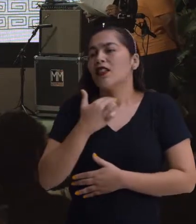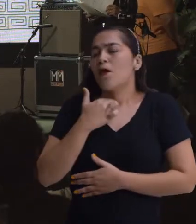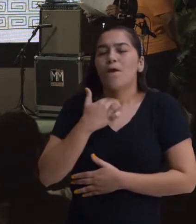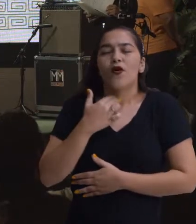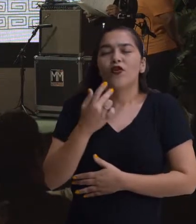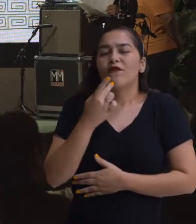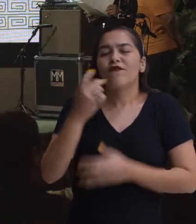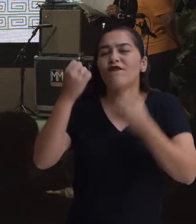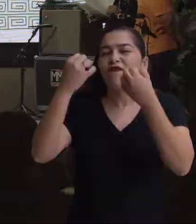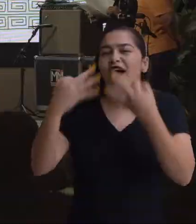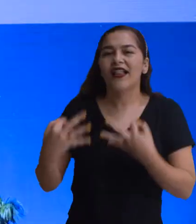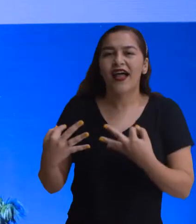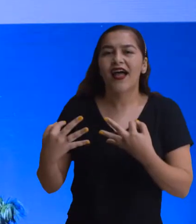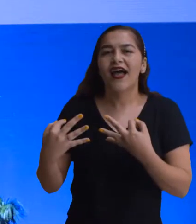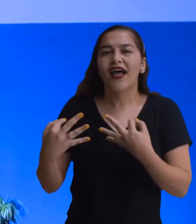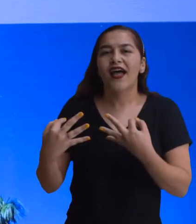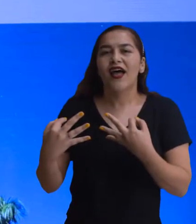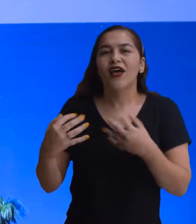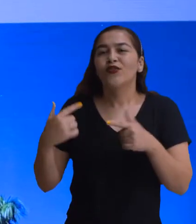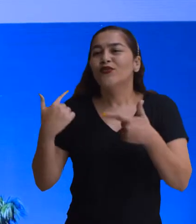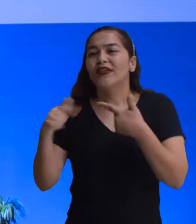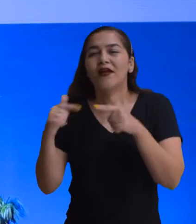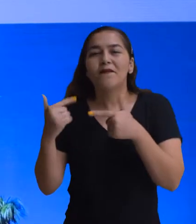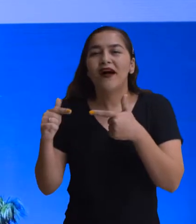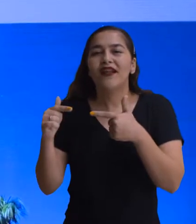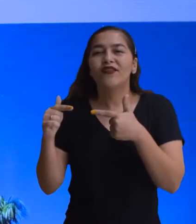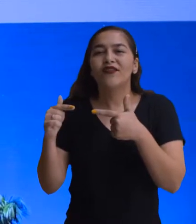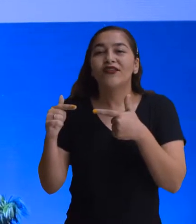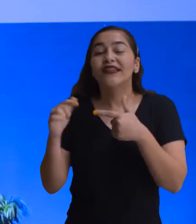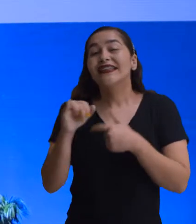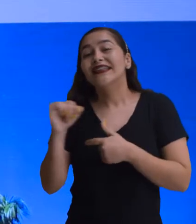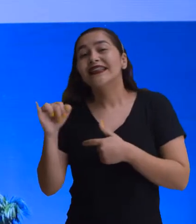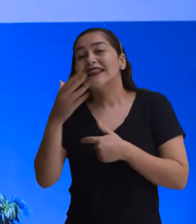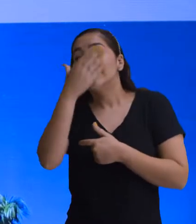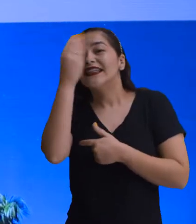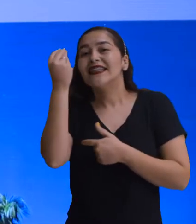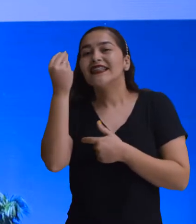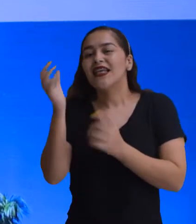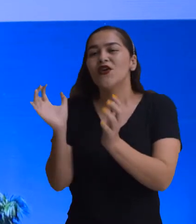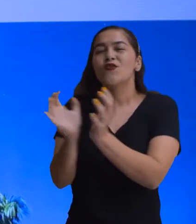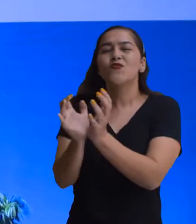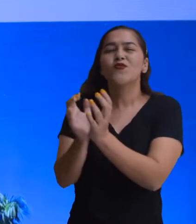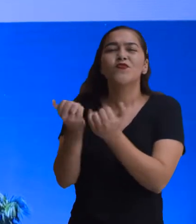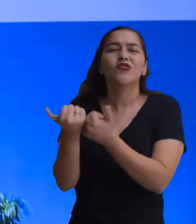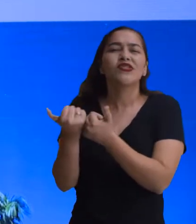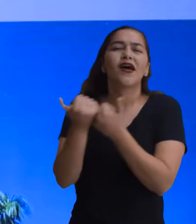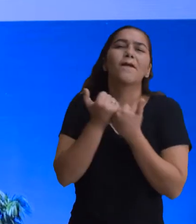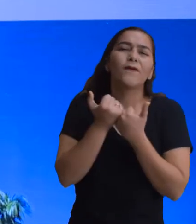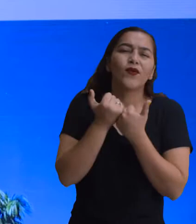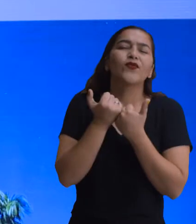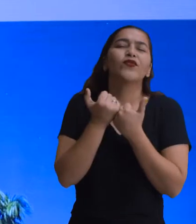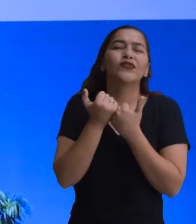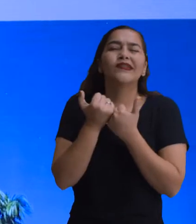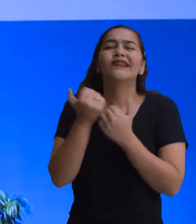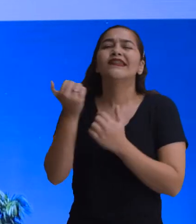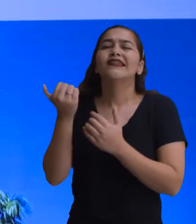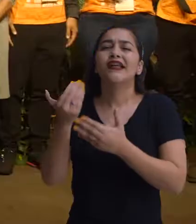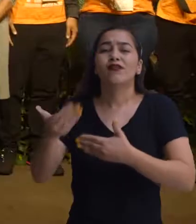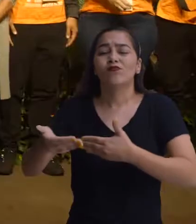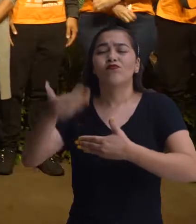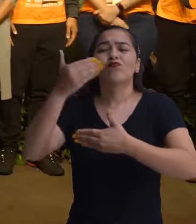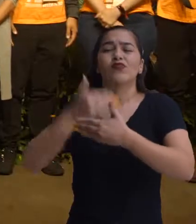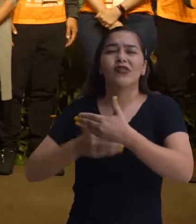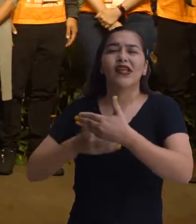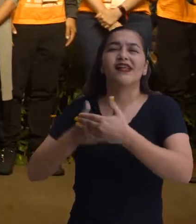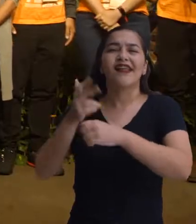cumprido se não olhar, me dirigir àqueles que trabalharam de maneira incansável, né? Toda a equipe de apoio, né, que